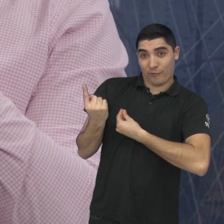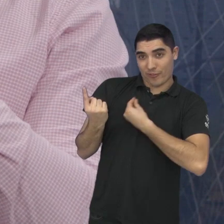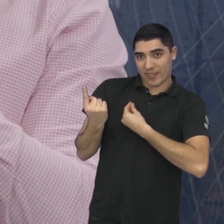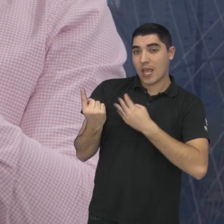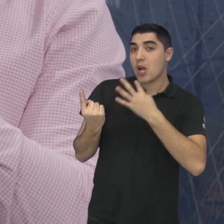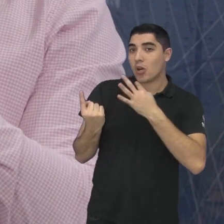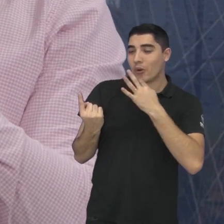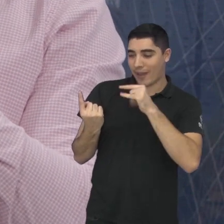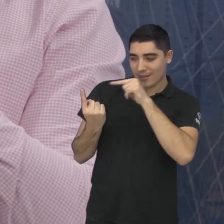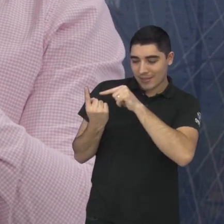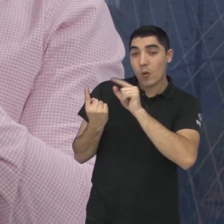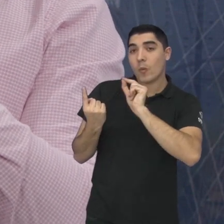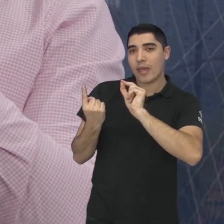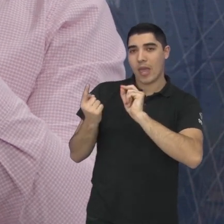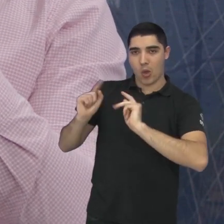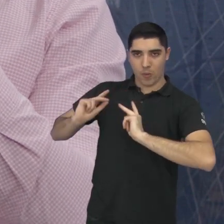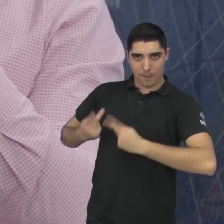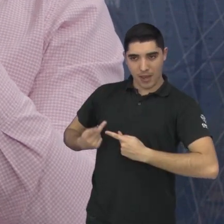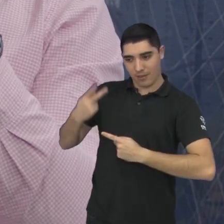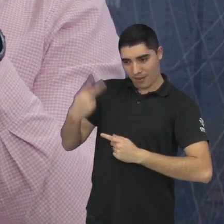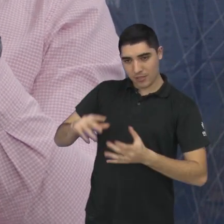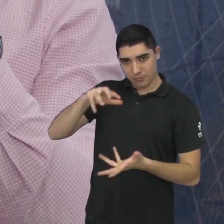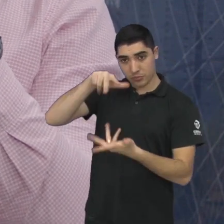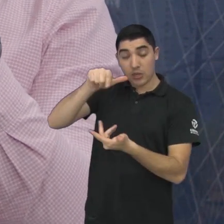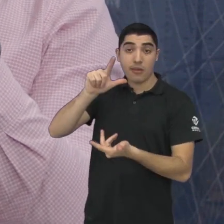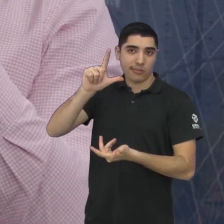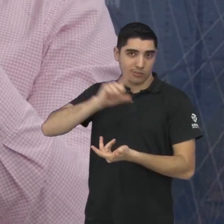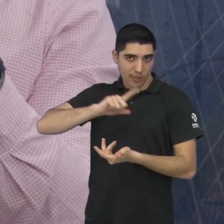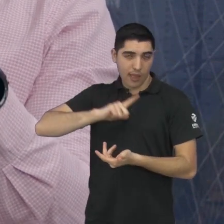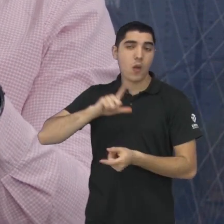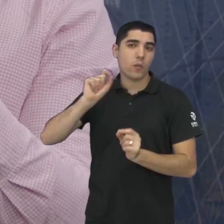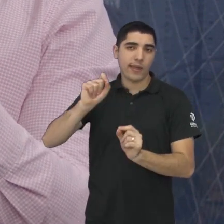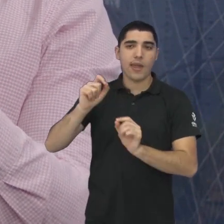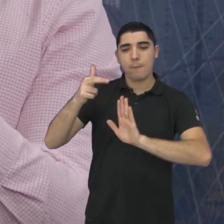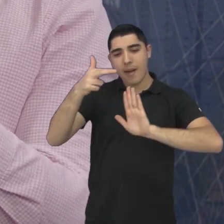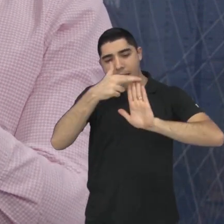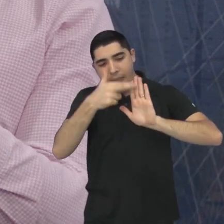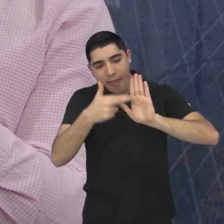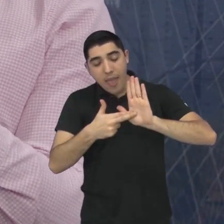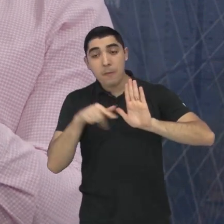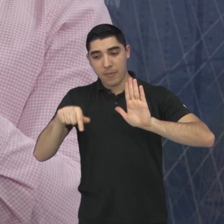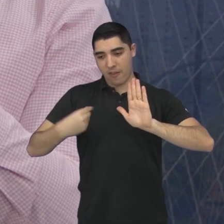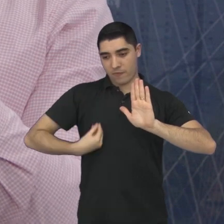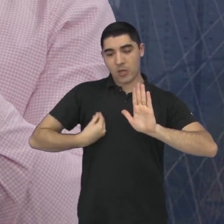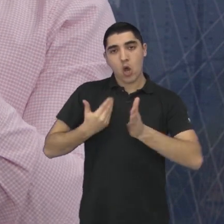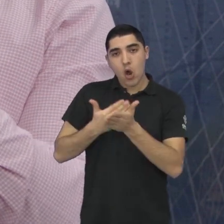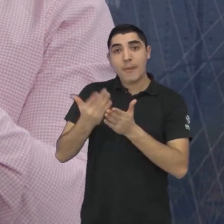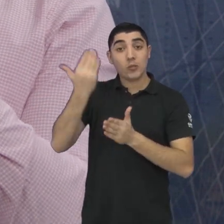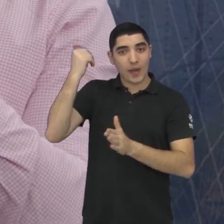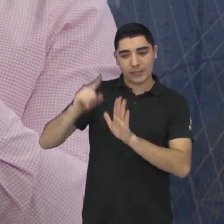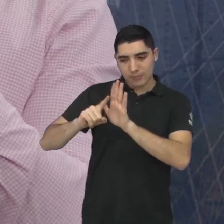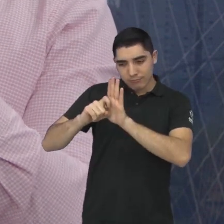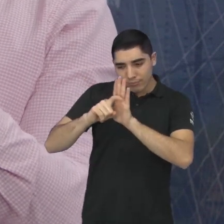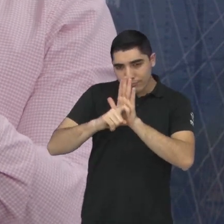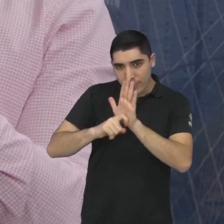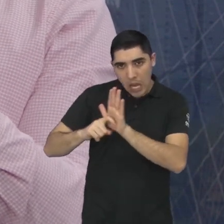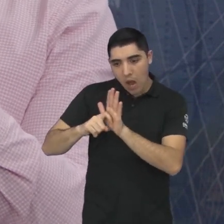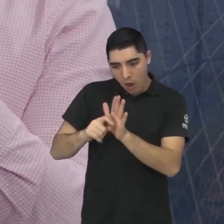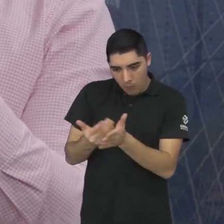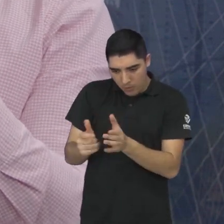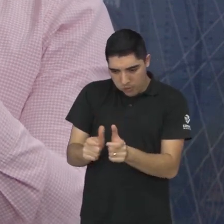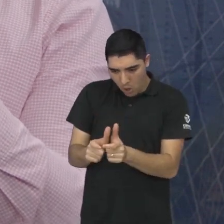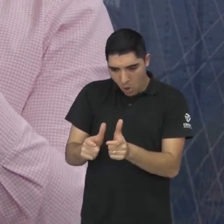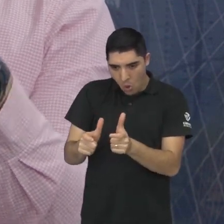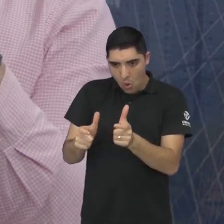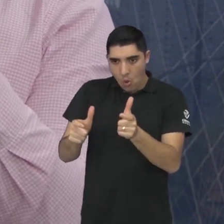forma de vida na Terra, existe uma receita para a vida ter evoluído, das bactérias, dos micróbios que existem